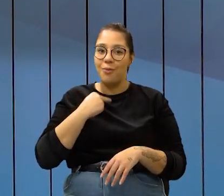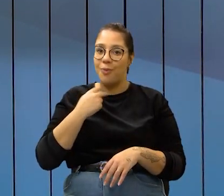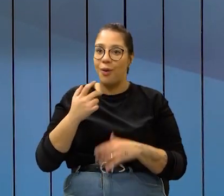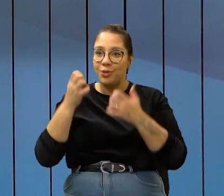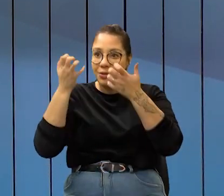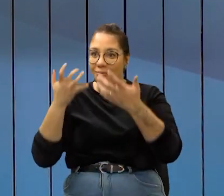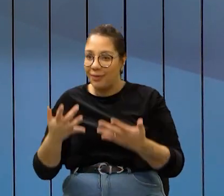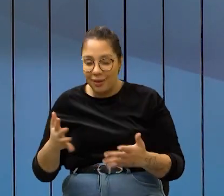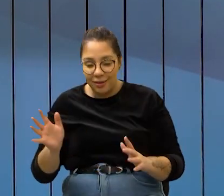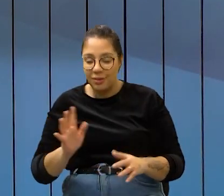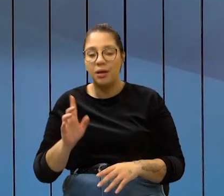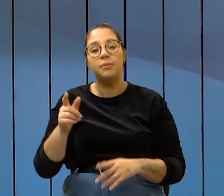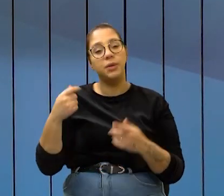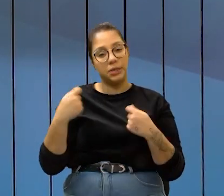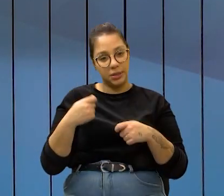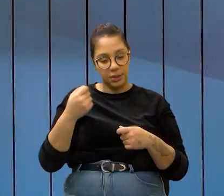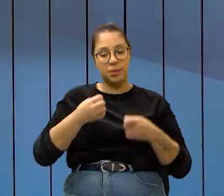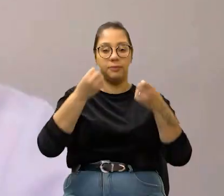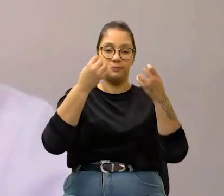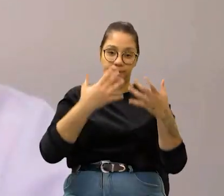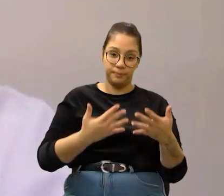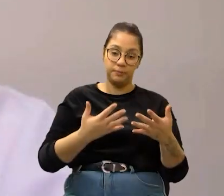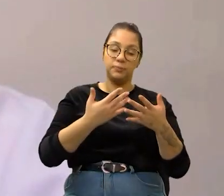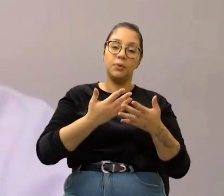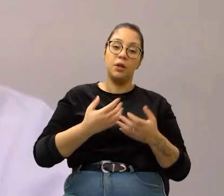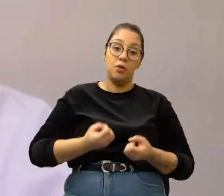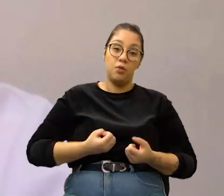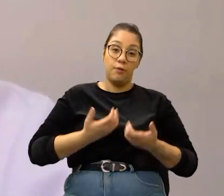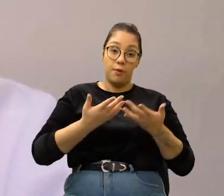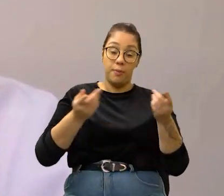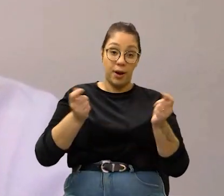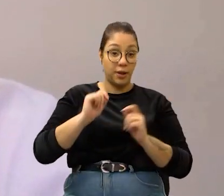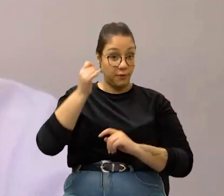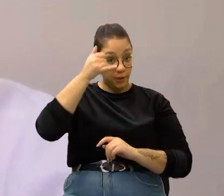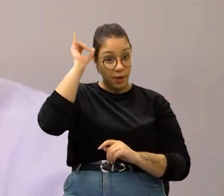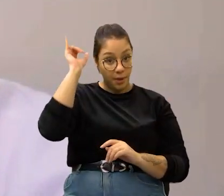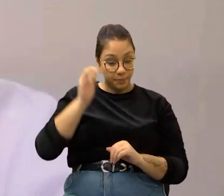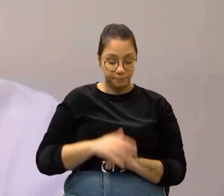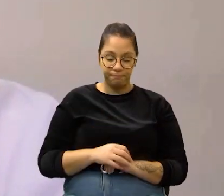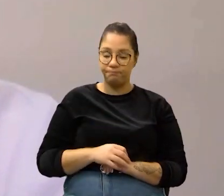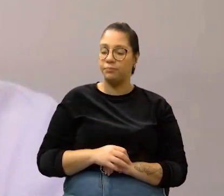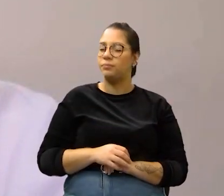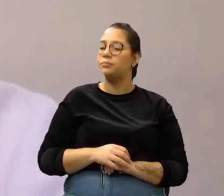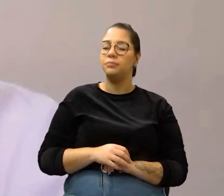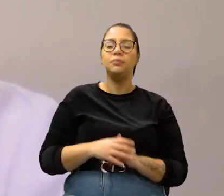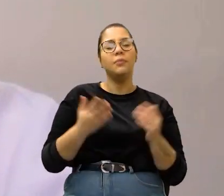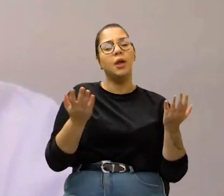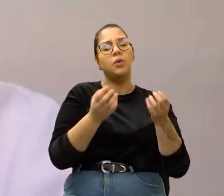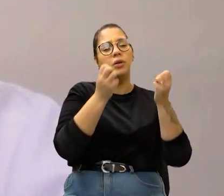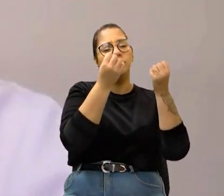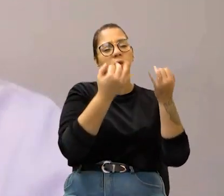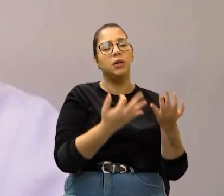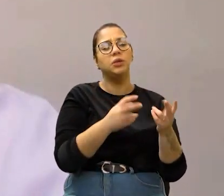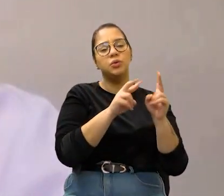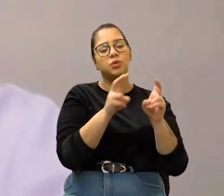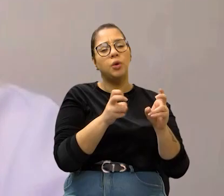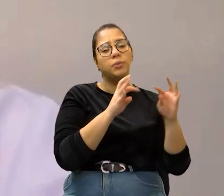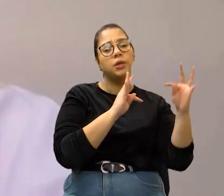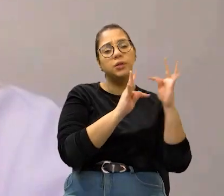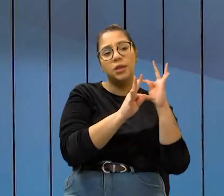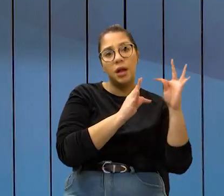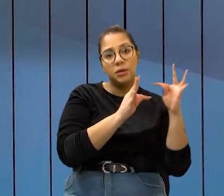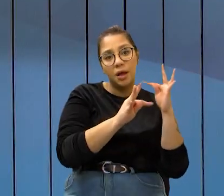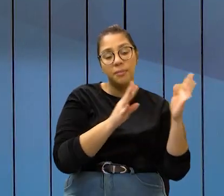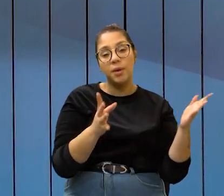prevenido, né? com certeza, com certeza. E falando assim sobre tratamento, quando a